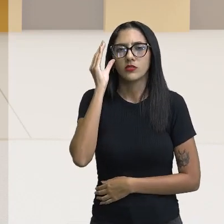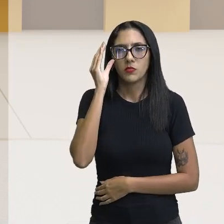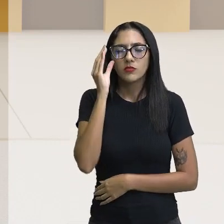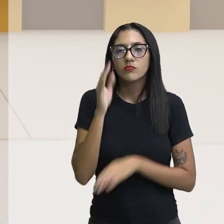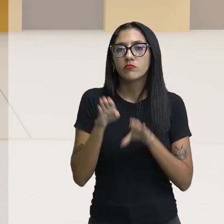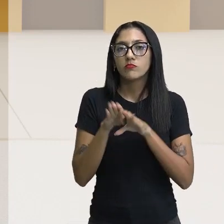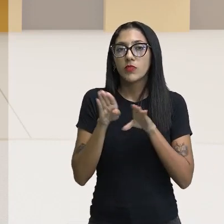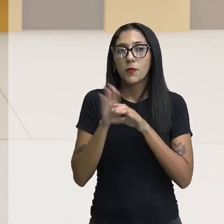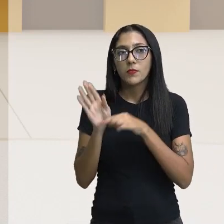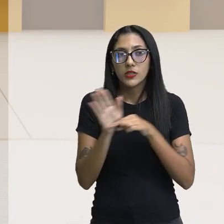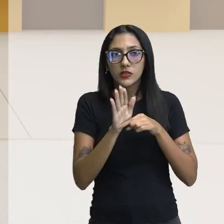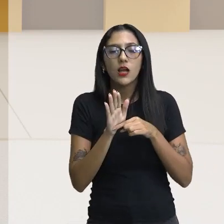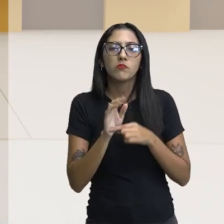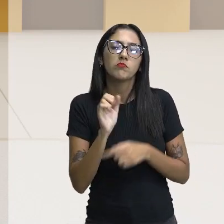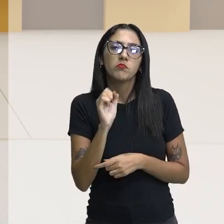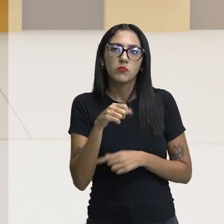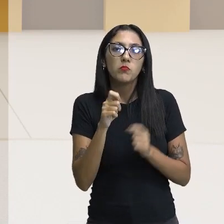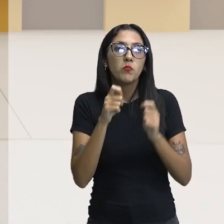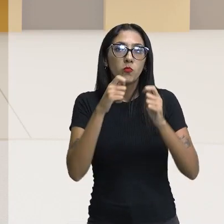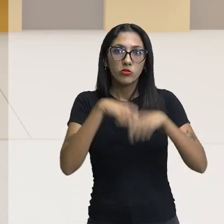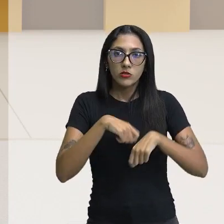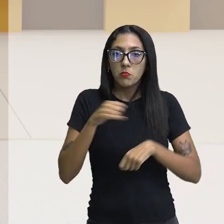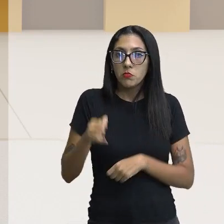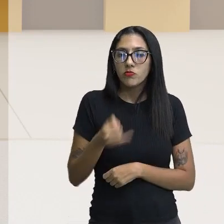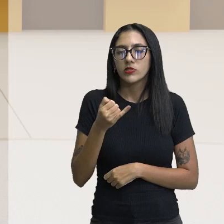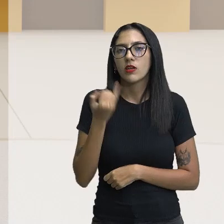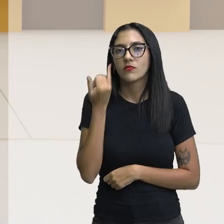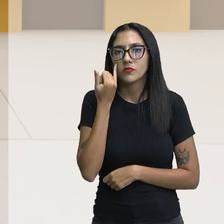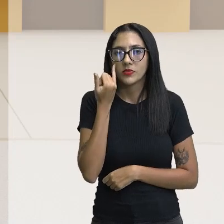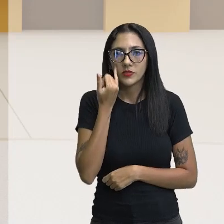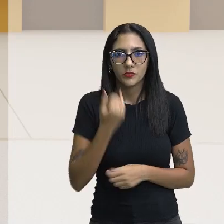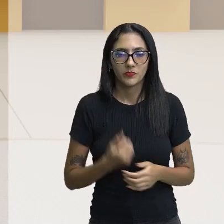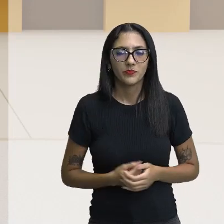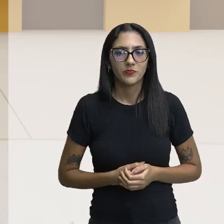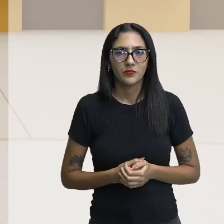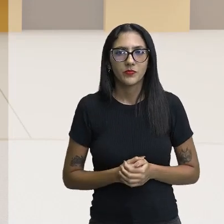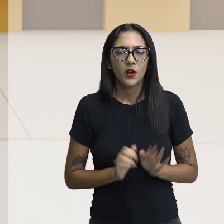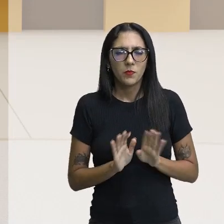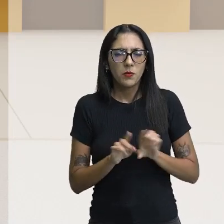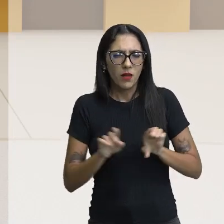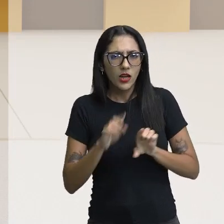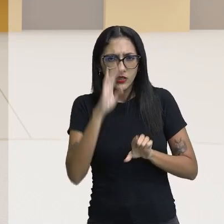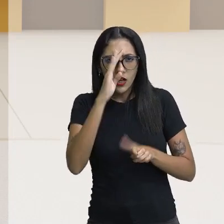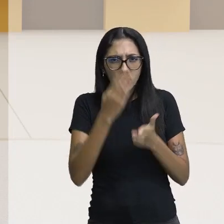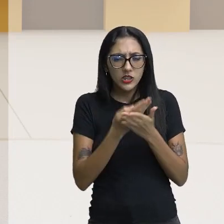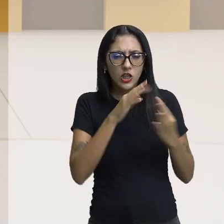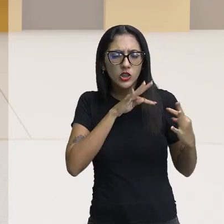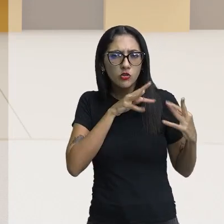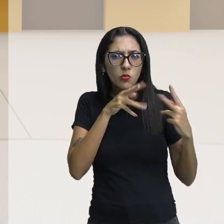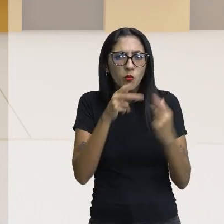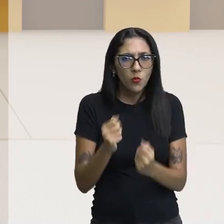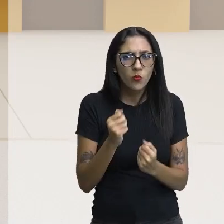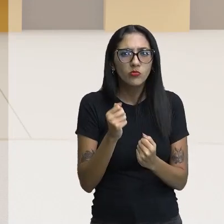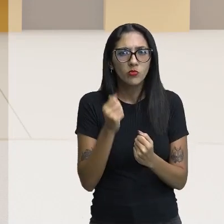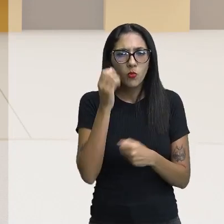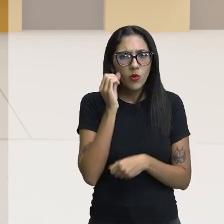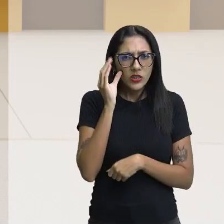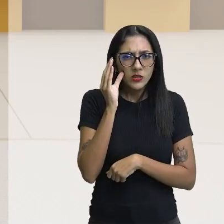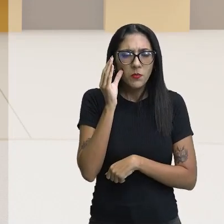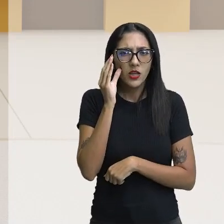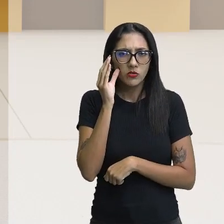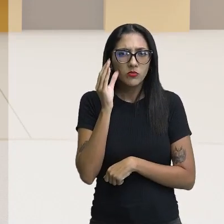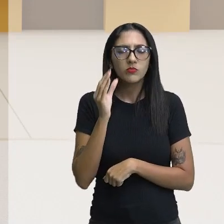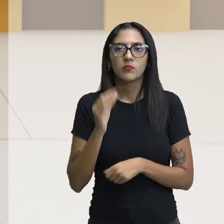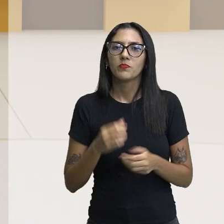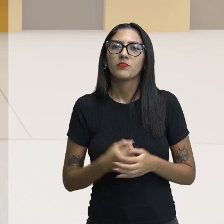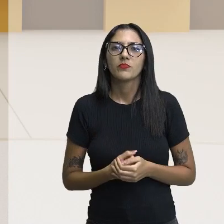ele realmente é válido. Você não pode, obviamente, acreditar em tudo o que dizem, tanto para o conhecimento popular quanto